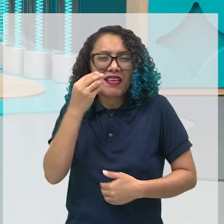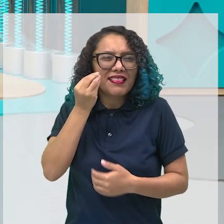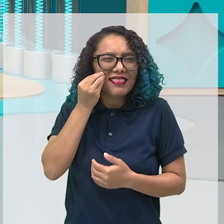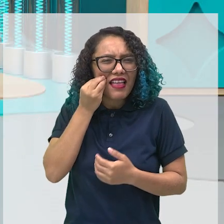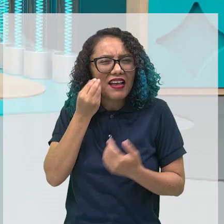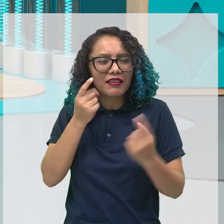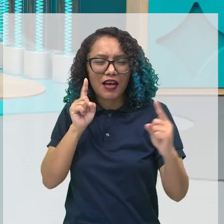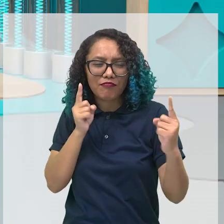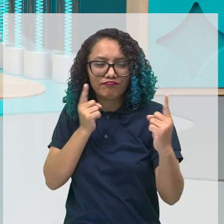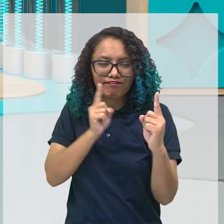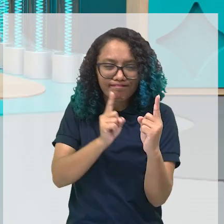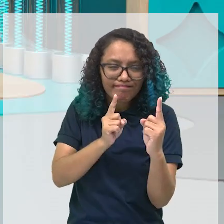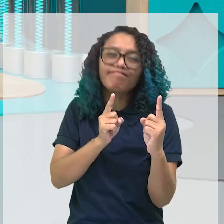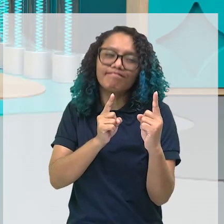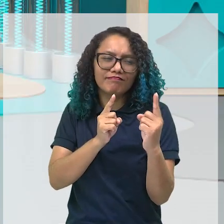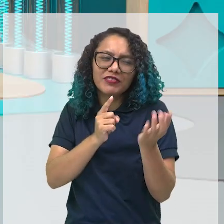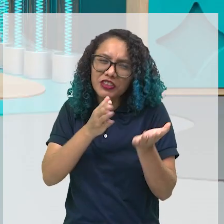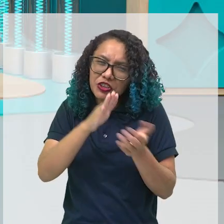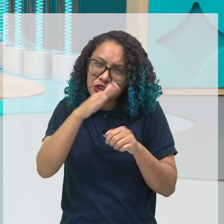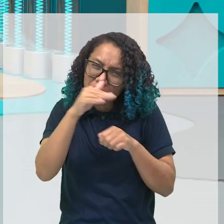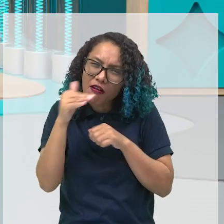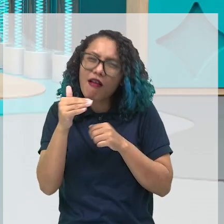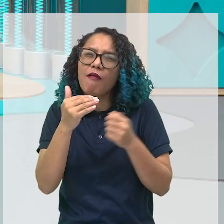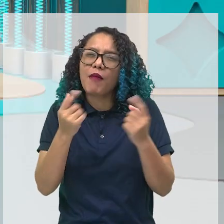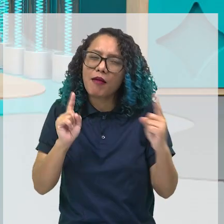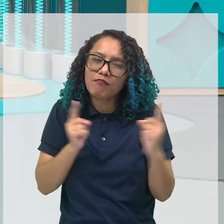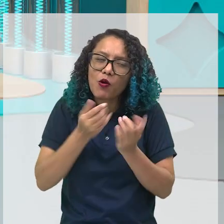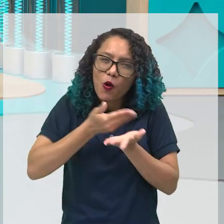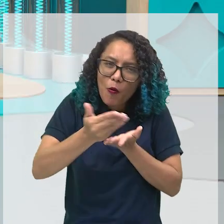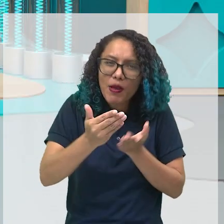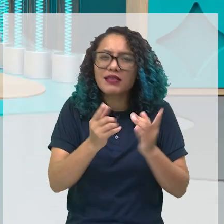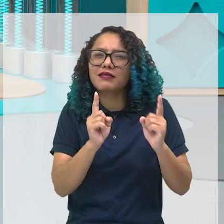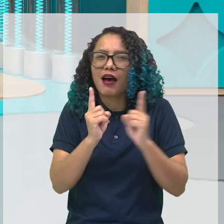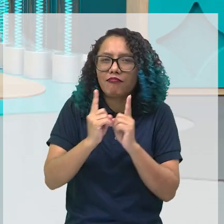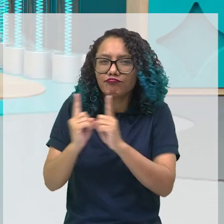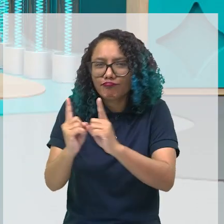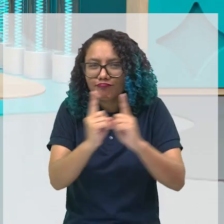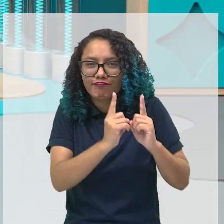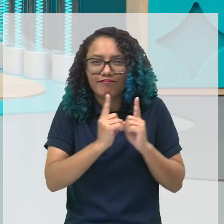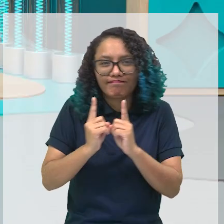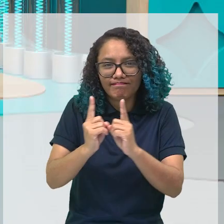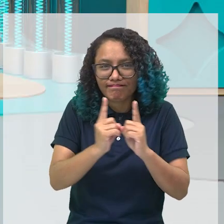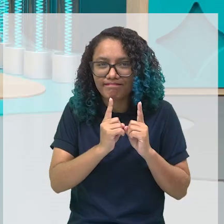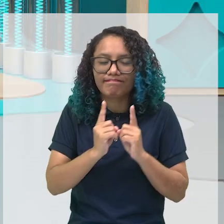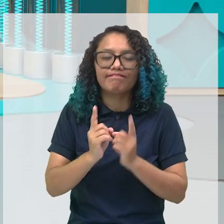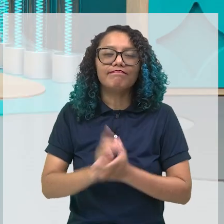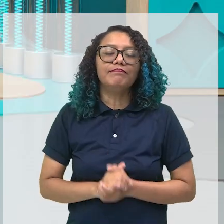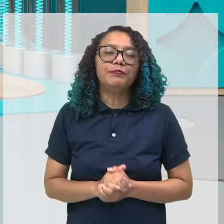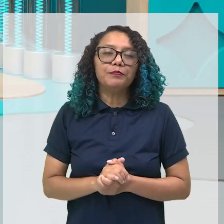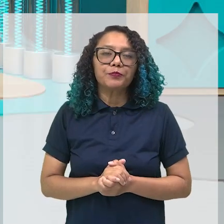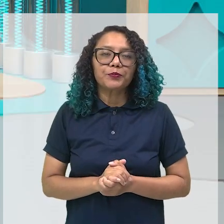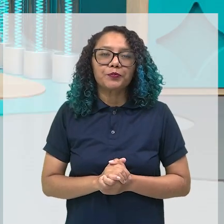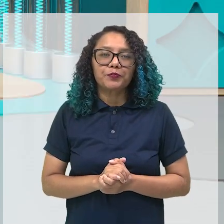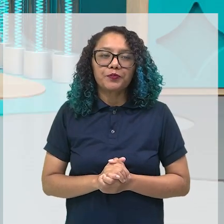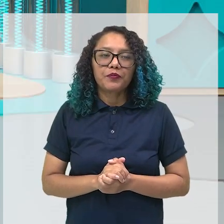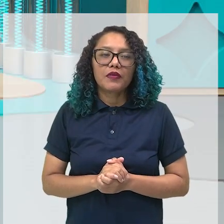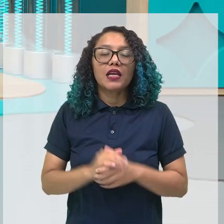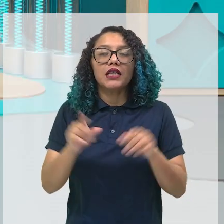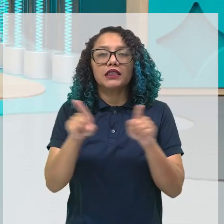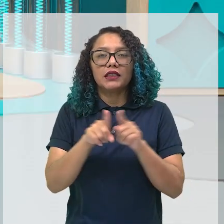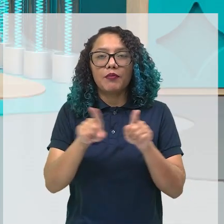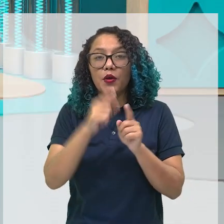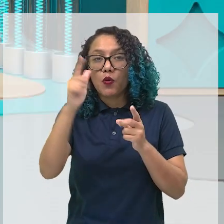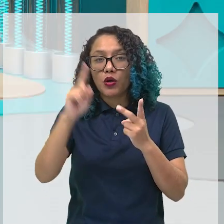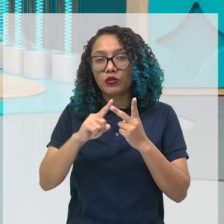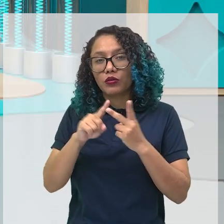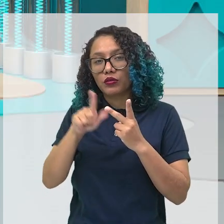atrair algum parceiro ou uma parceira para começar ali aquela dança em dupla. A gente vai ter também como